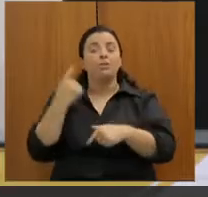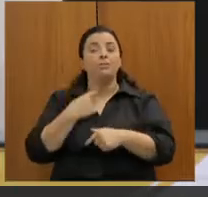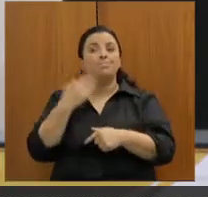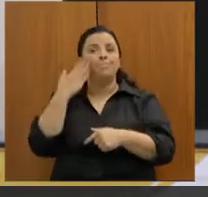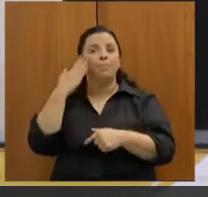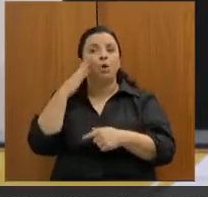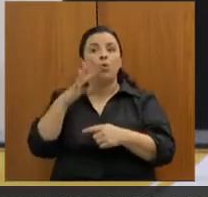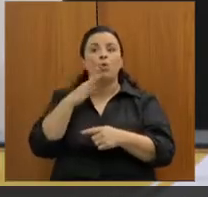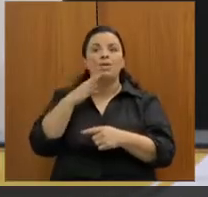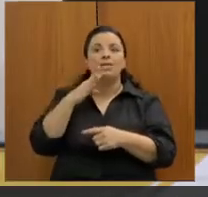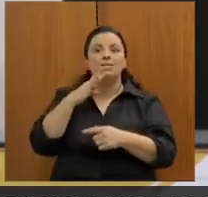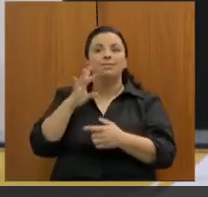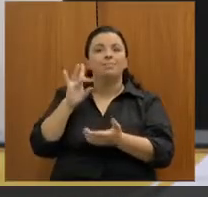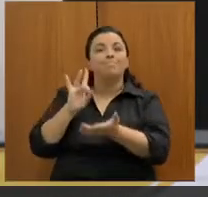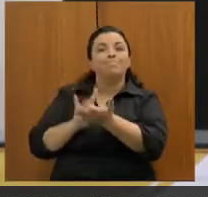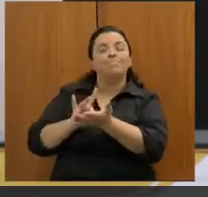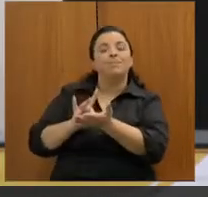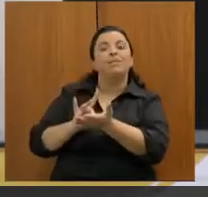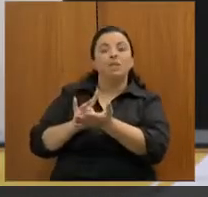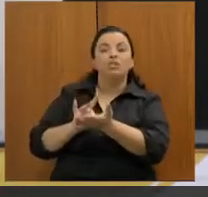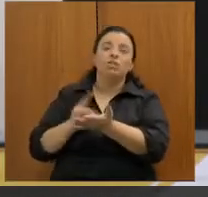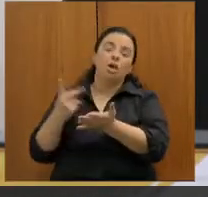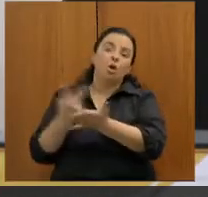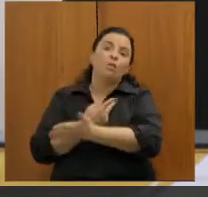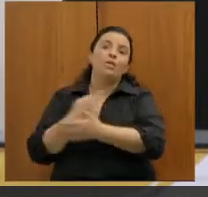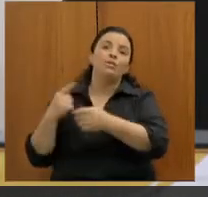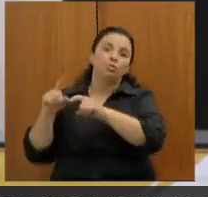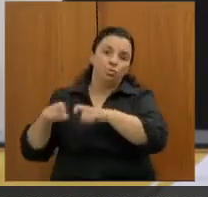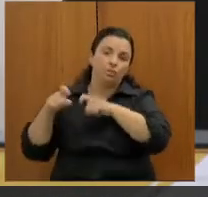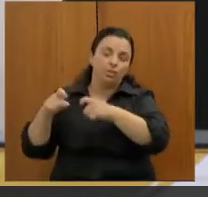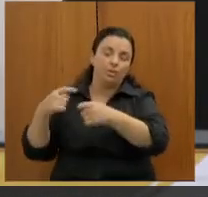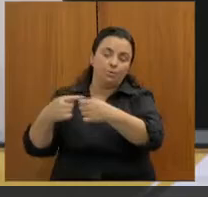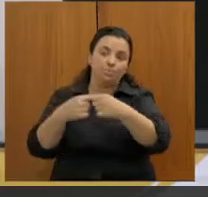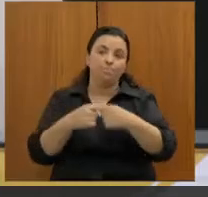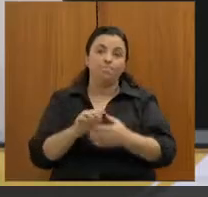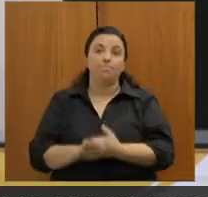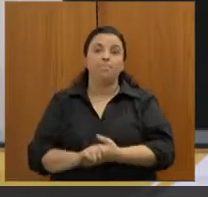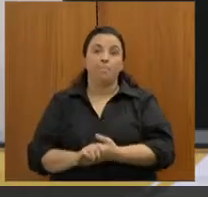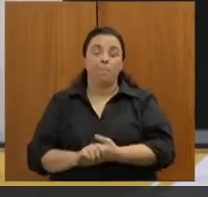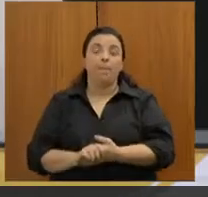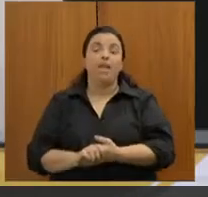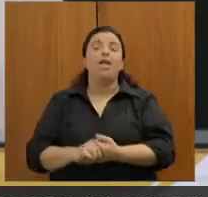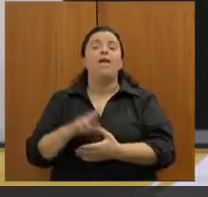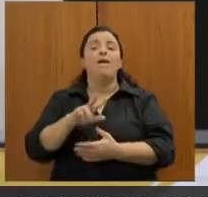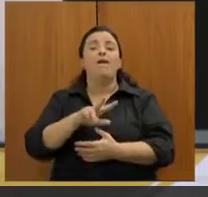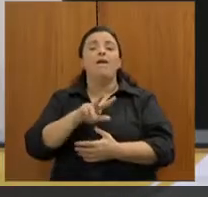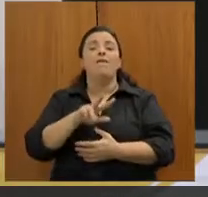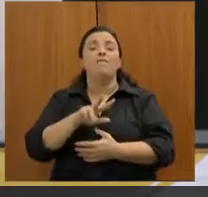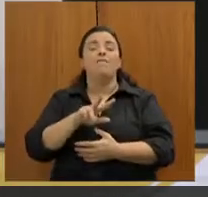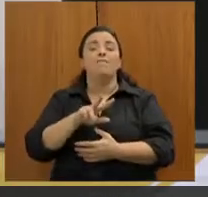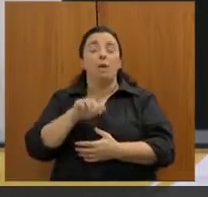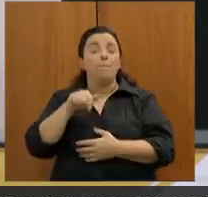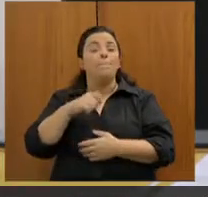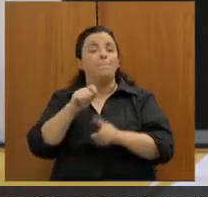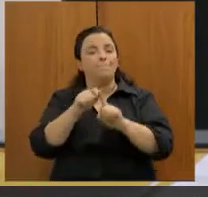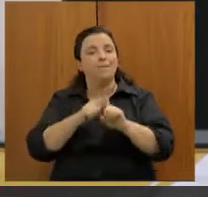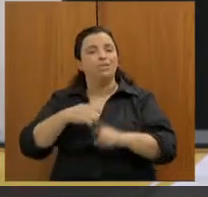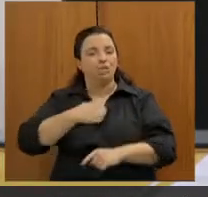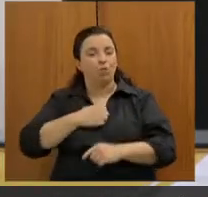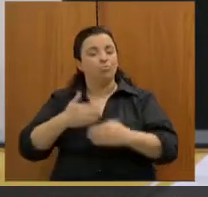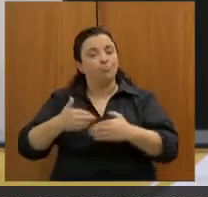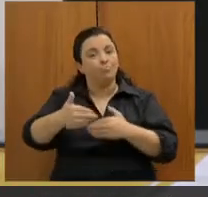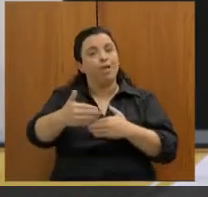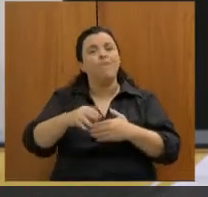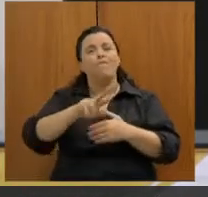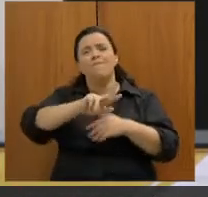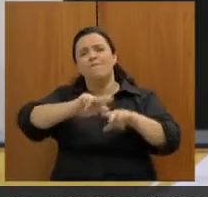ao longo do mês de agosto Nós faremos outras audiências públicas ainda ampliando o nosso escuta